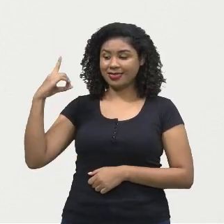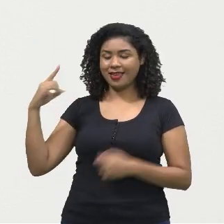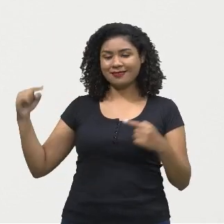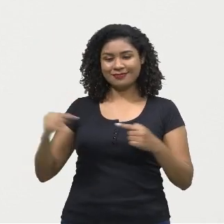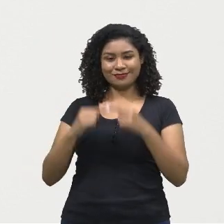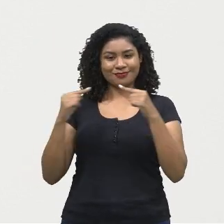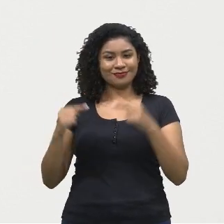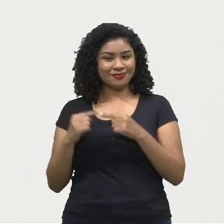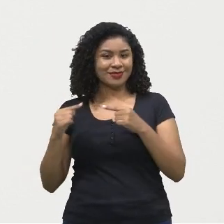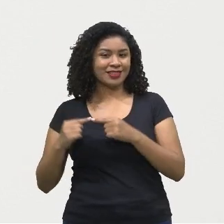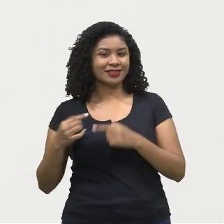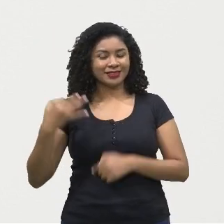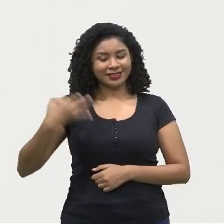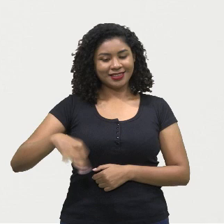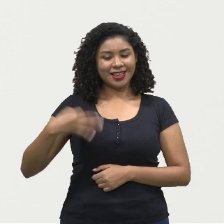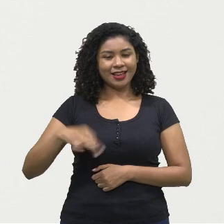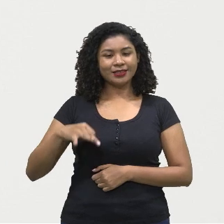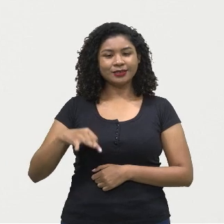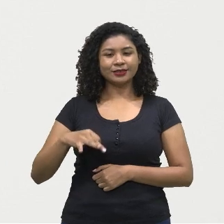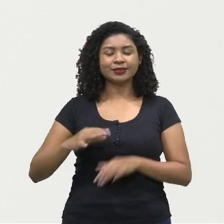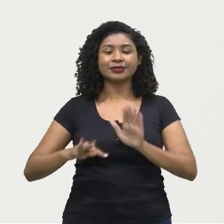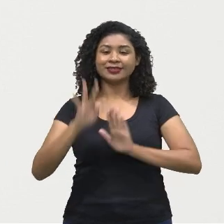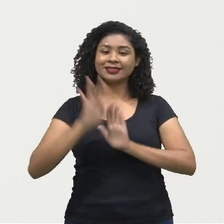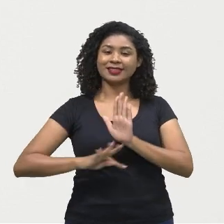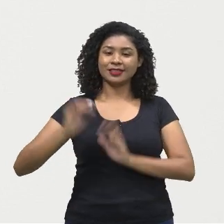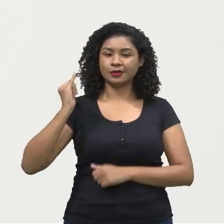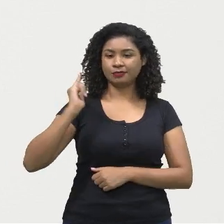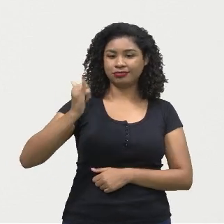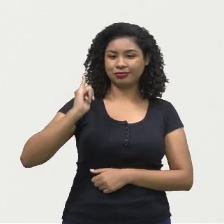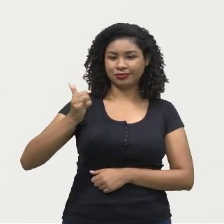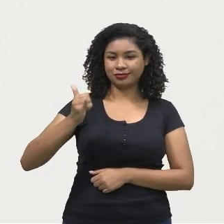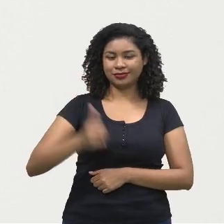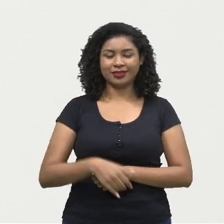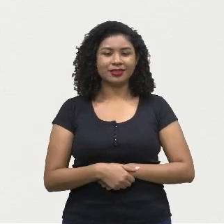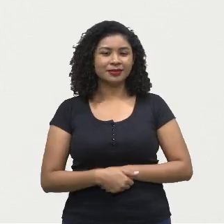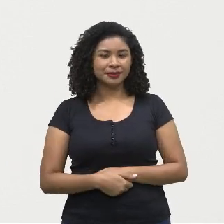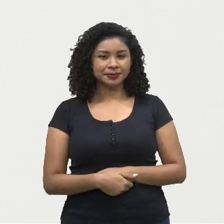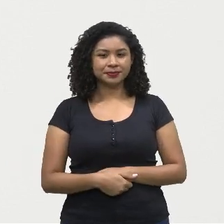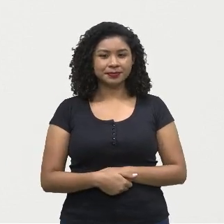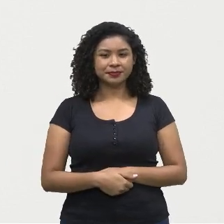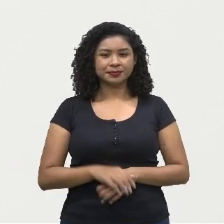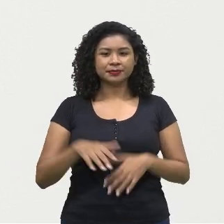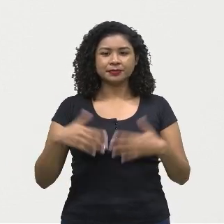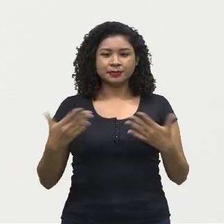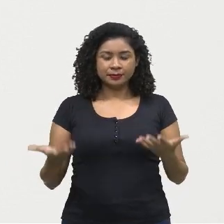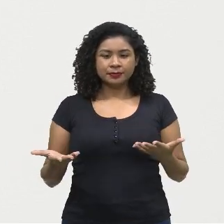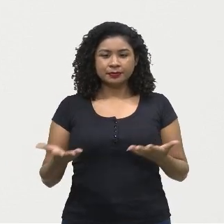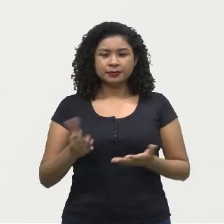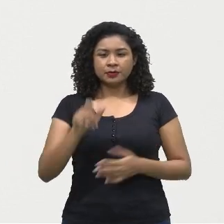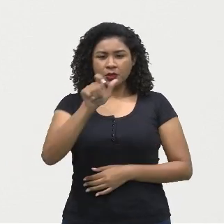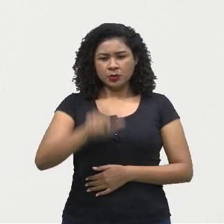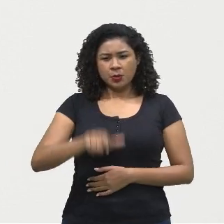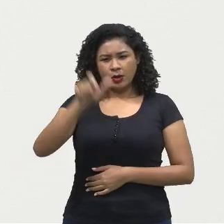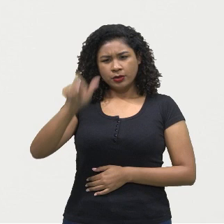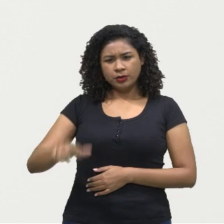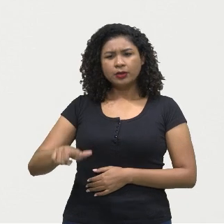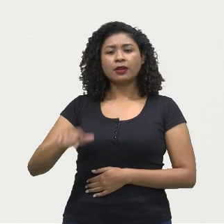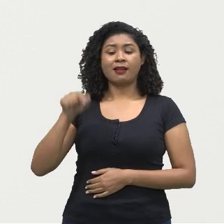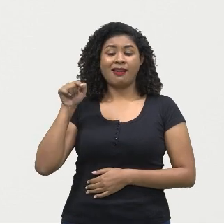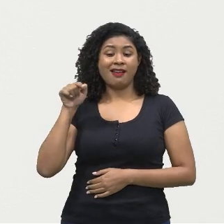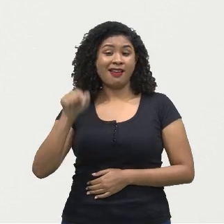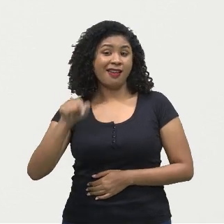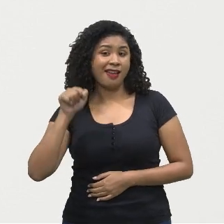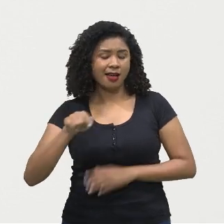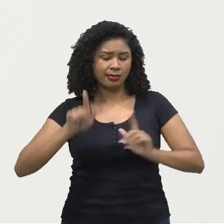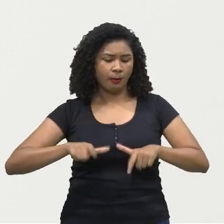diz respeito ao tipo textual narração, né? As personagens, que são